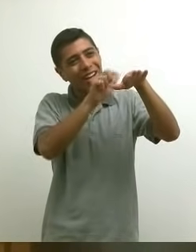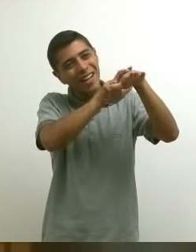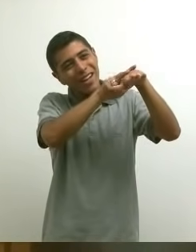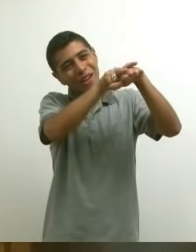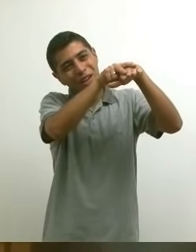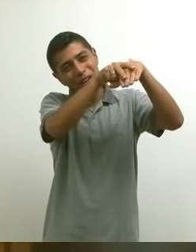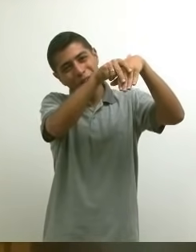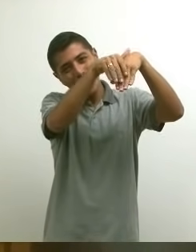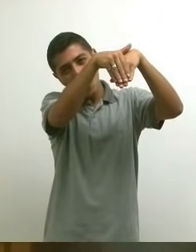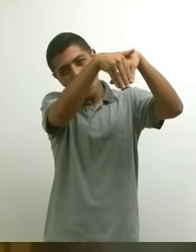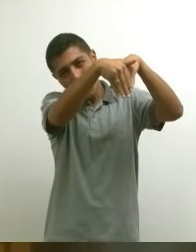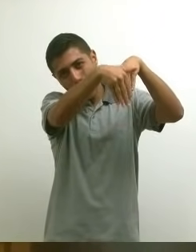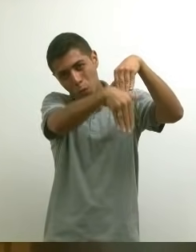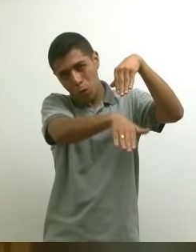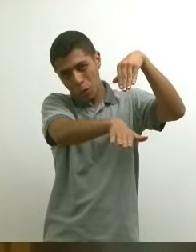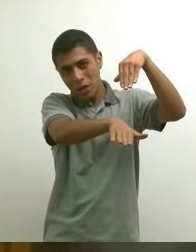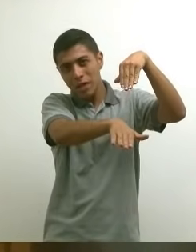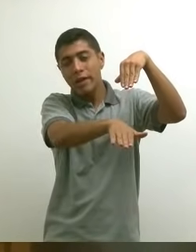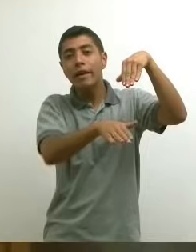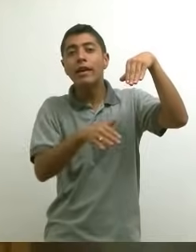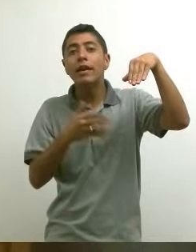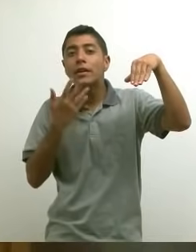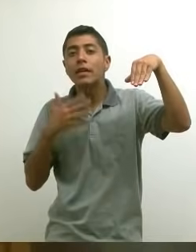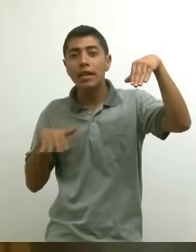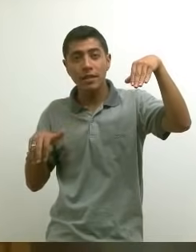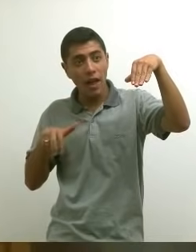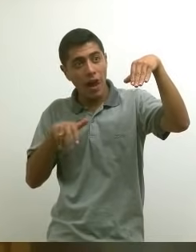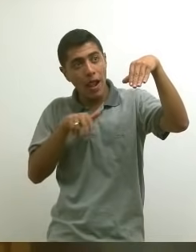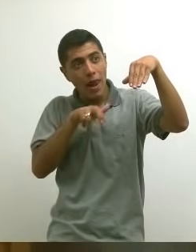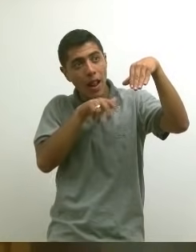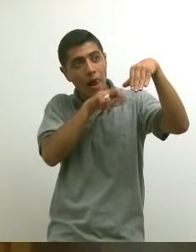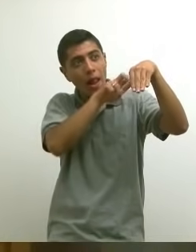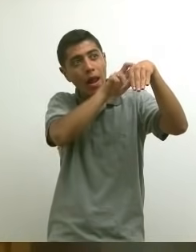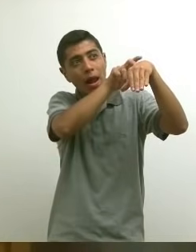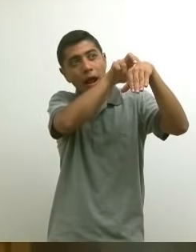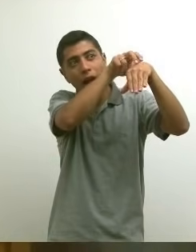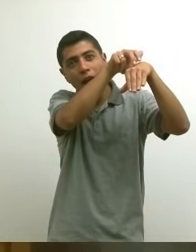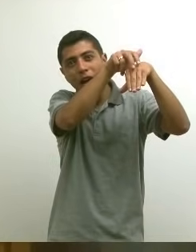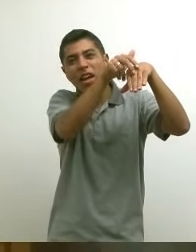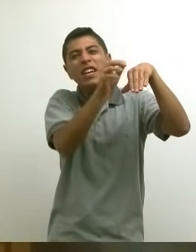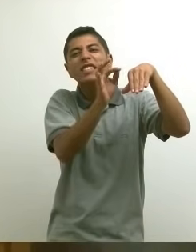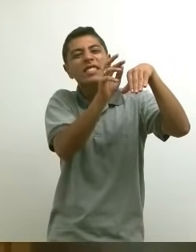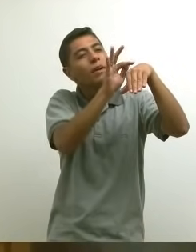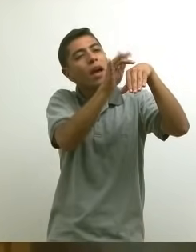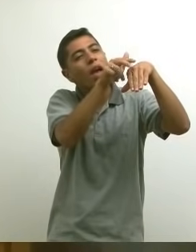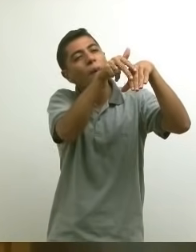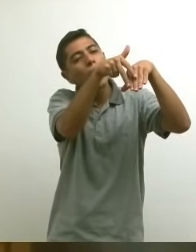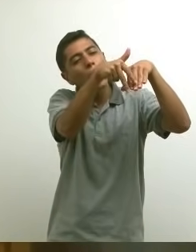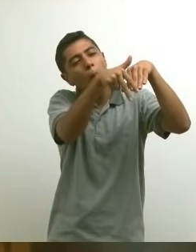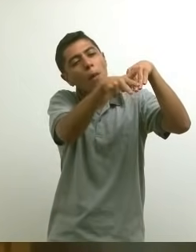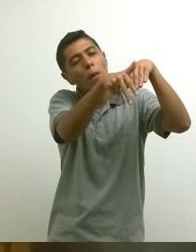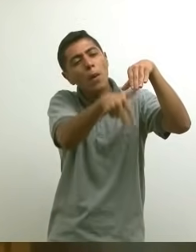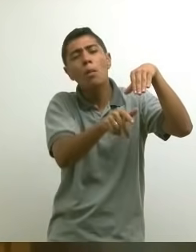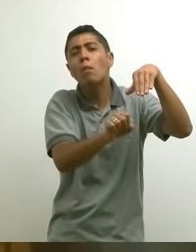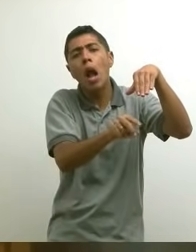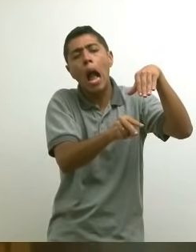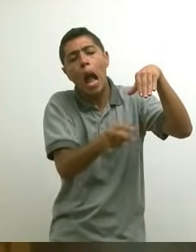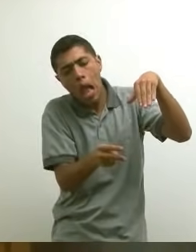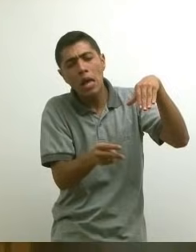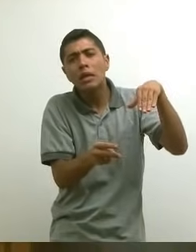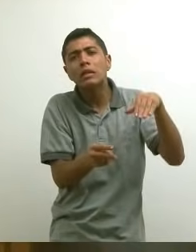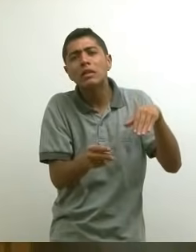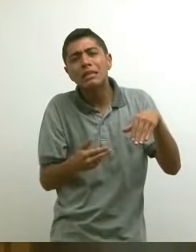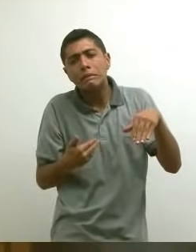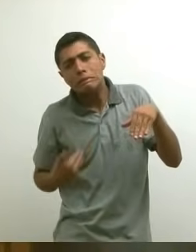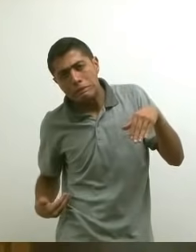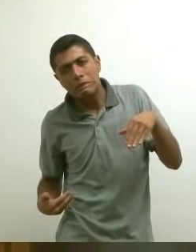quando ele quando tinha 30 anos de idade enfartar os que são riscos é obviamente a gente tem que cuidar